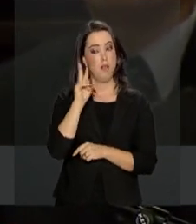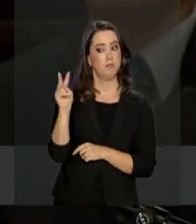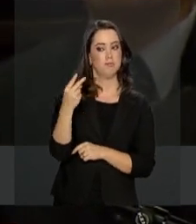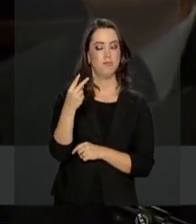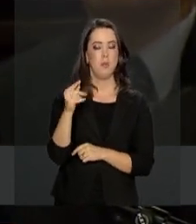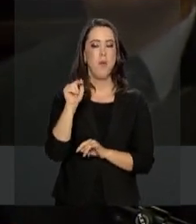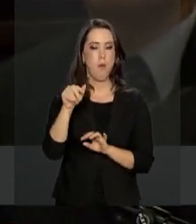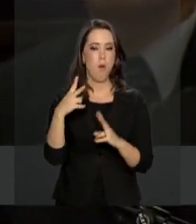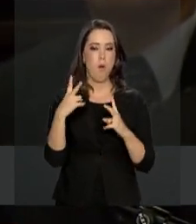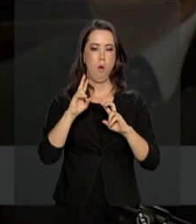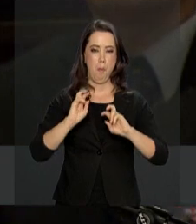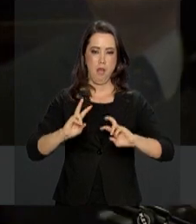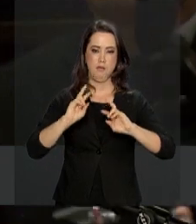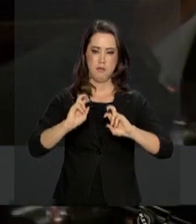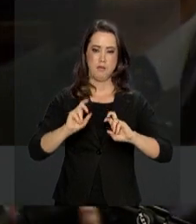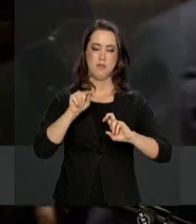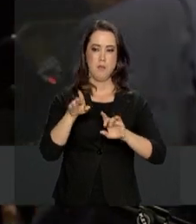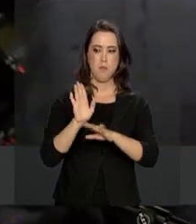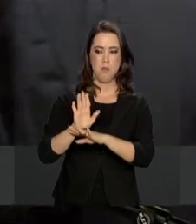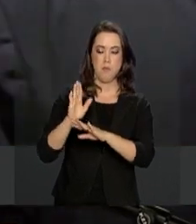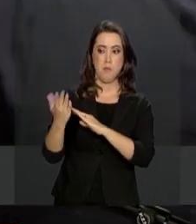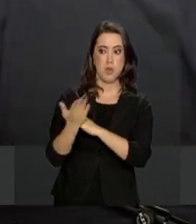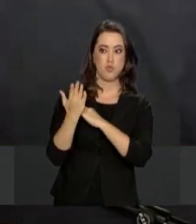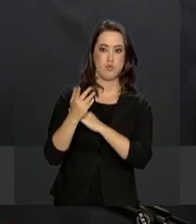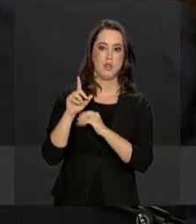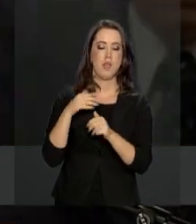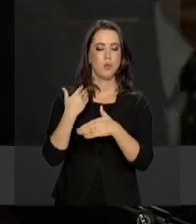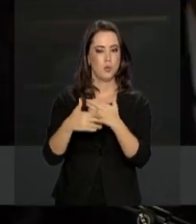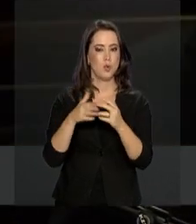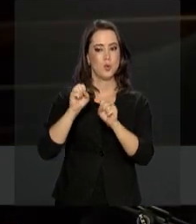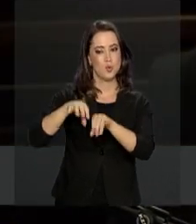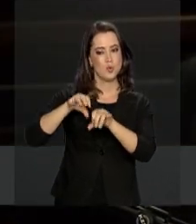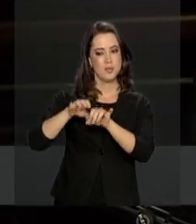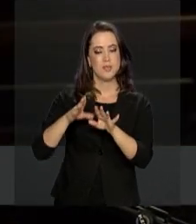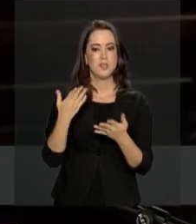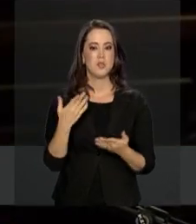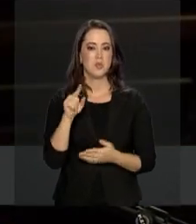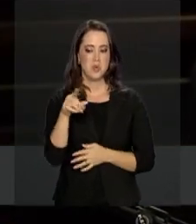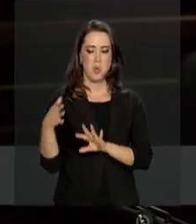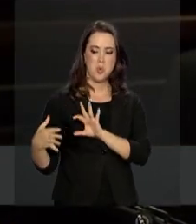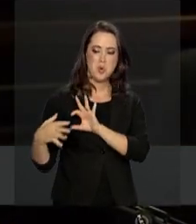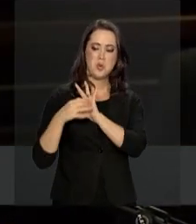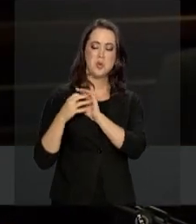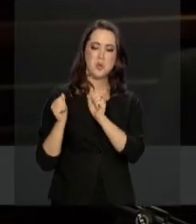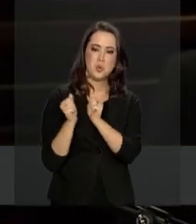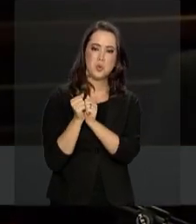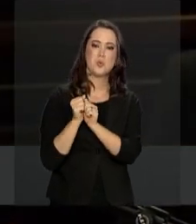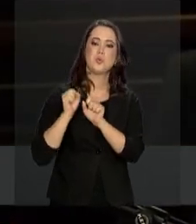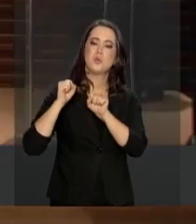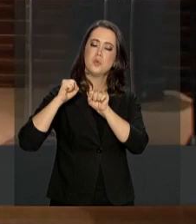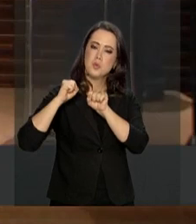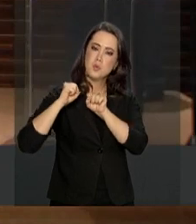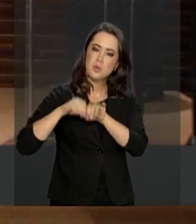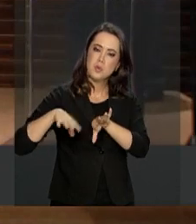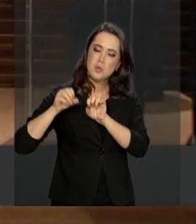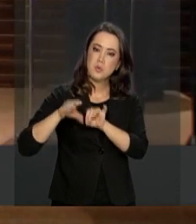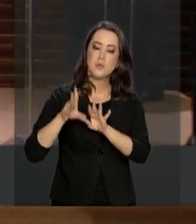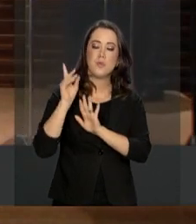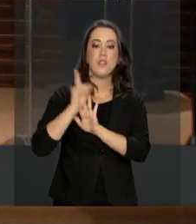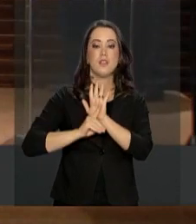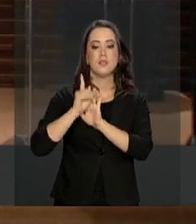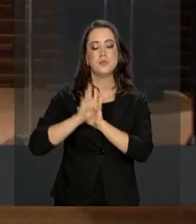trazia os acórdãos do supremo tribunal federal e passou a ser uma espécie de parceiro meu nas aulas de direito condicional